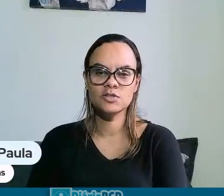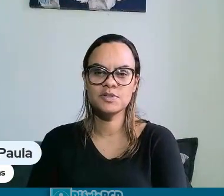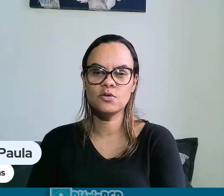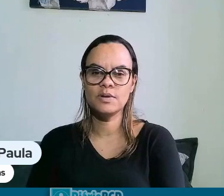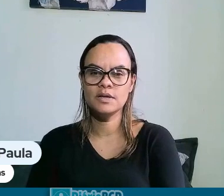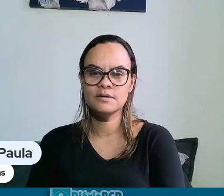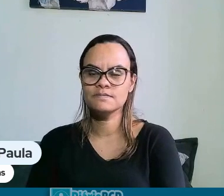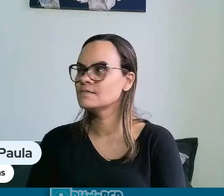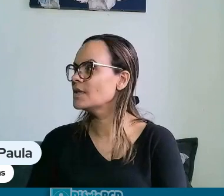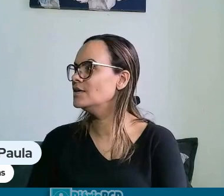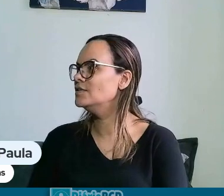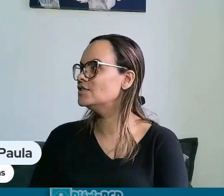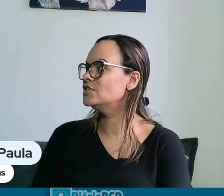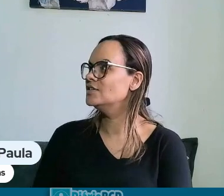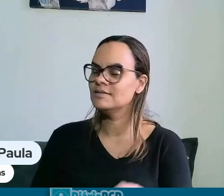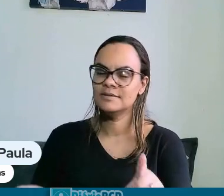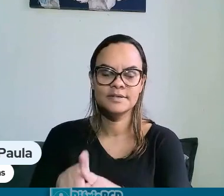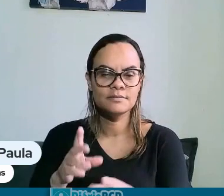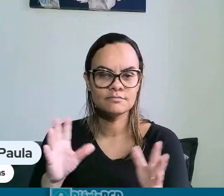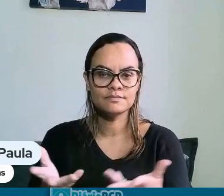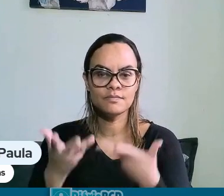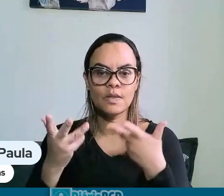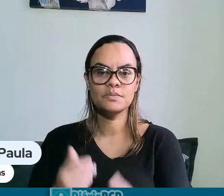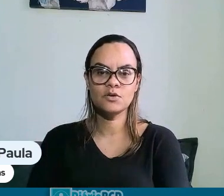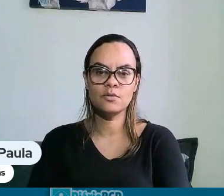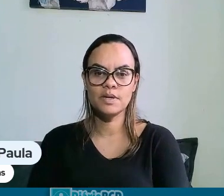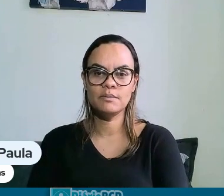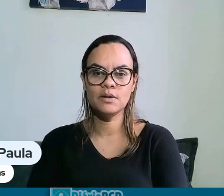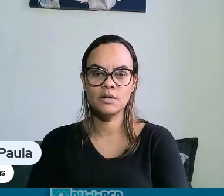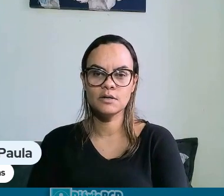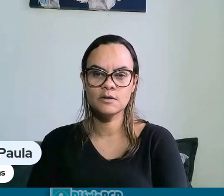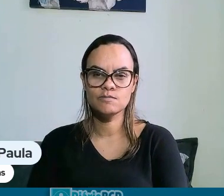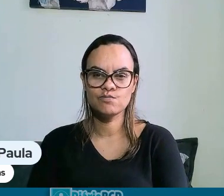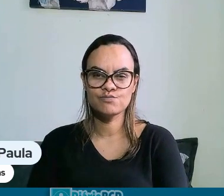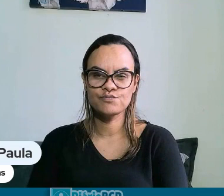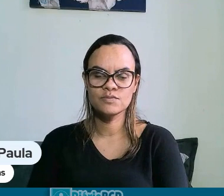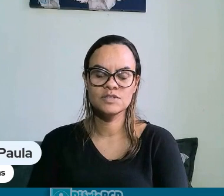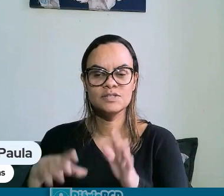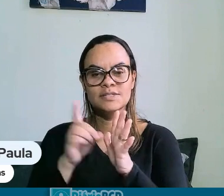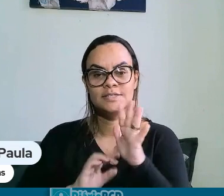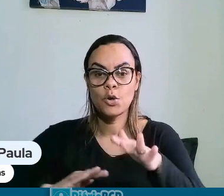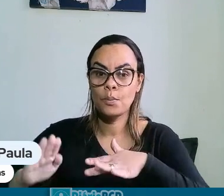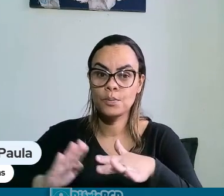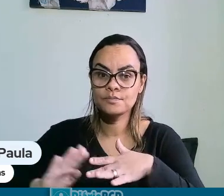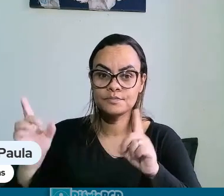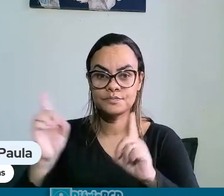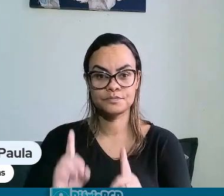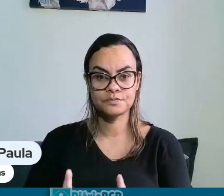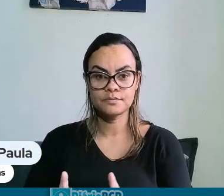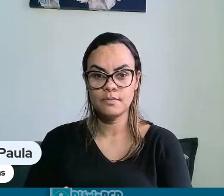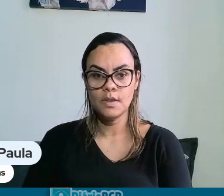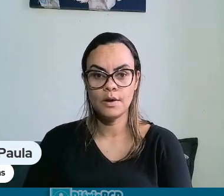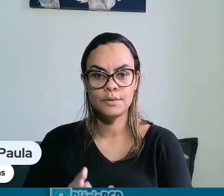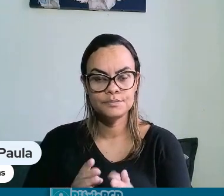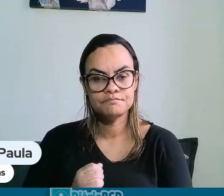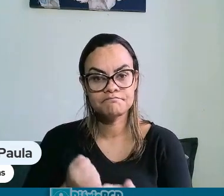Gandra recebeu o mesmo manifesto que o Diário PCD, o Movimento PCD, a Comissão 48, encaminhou